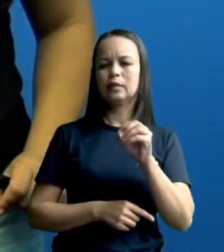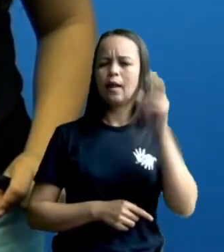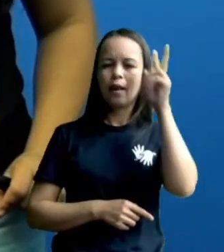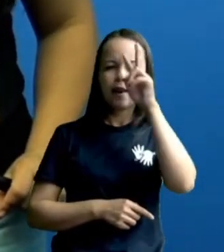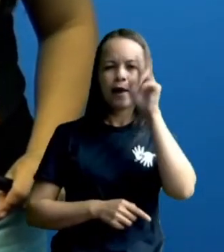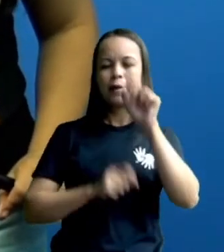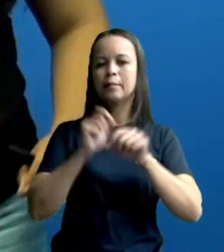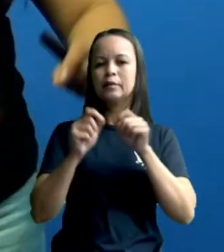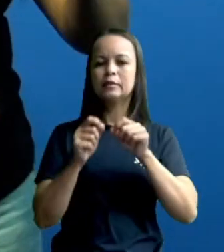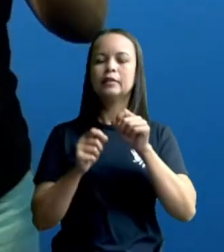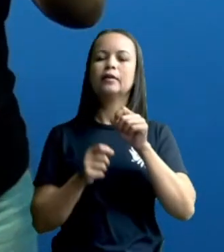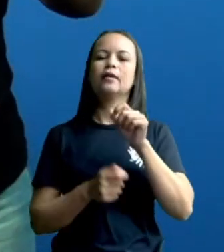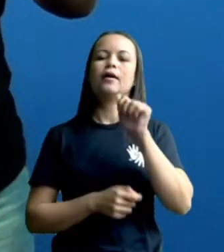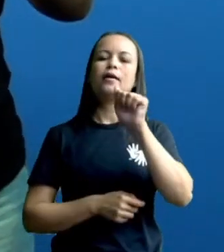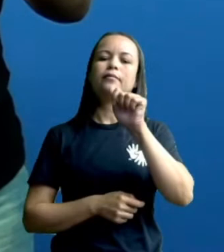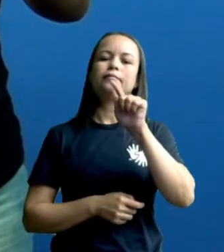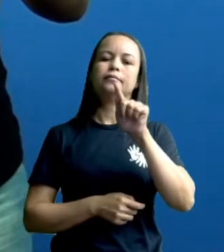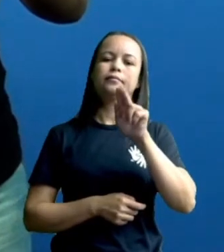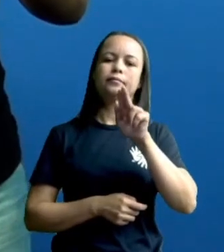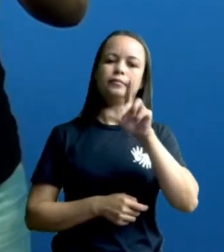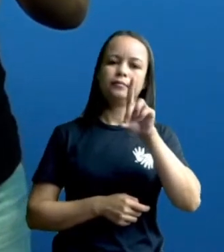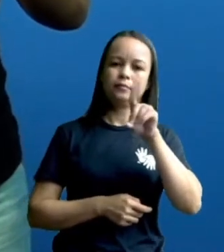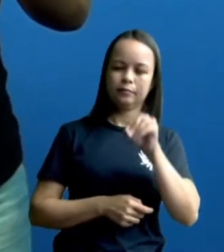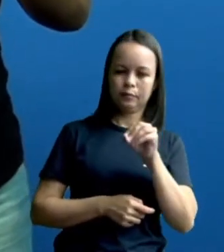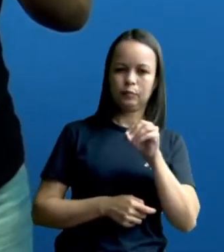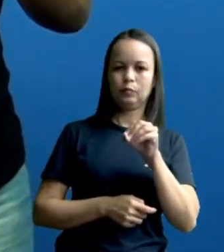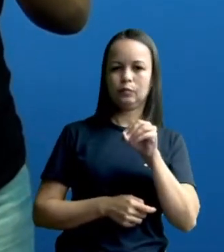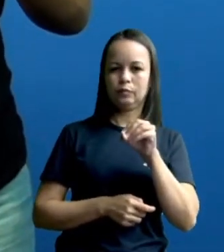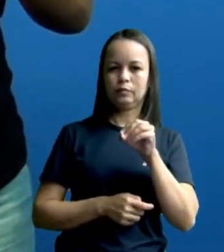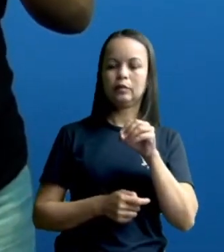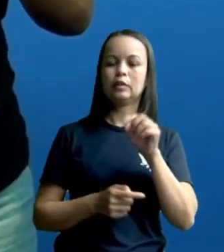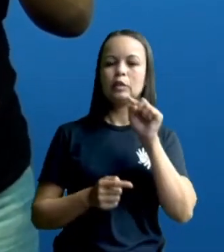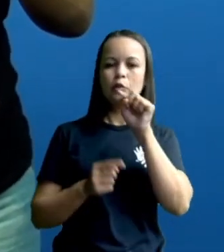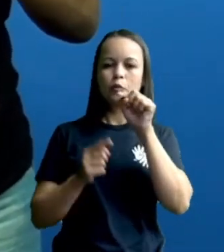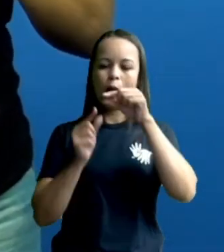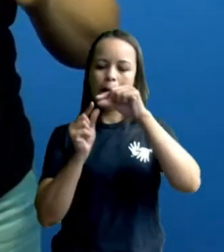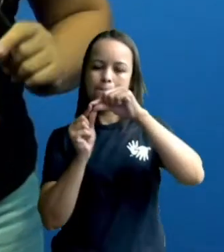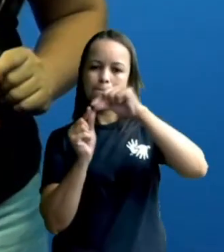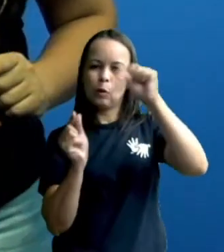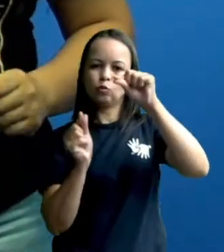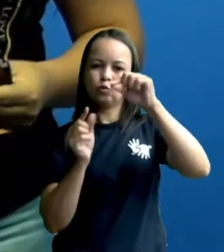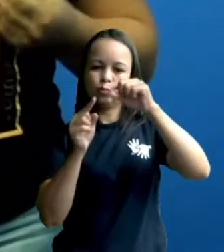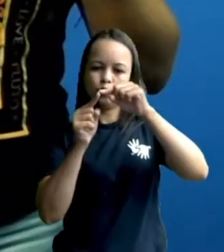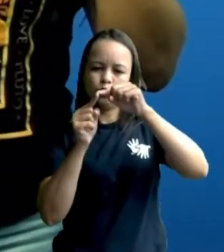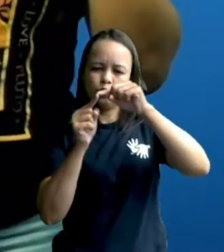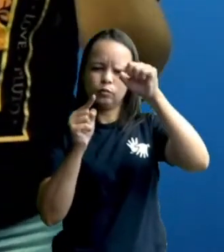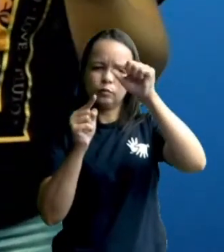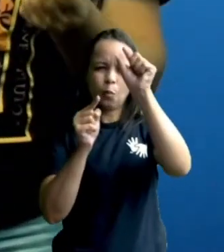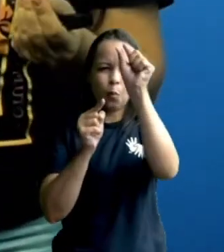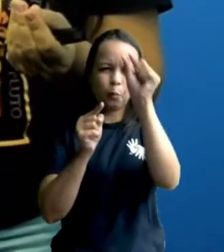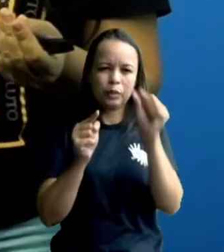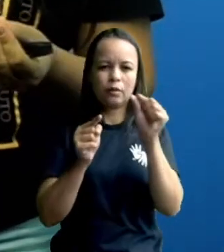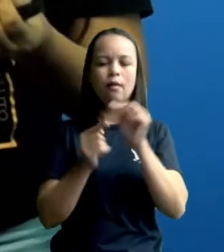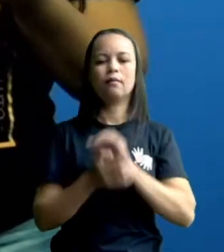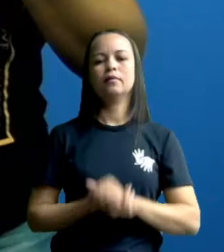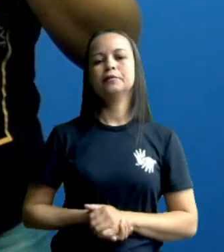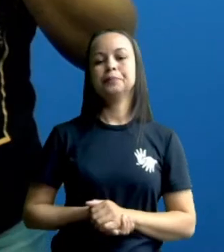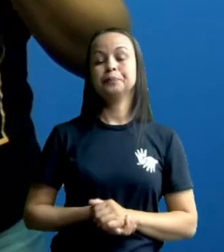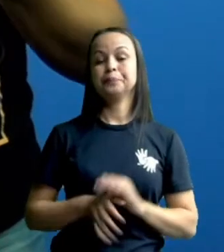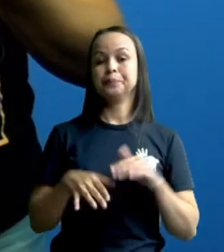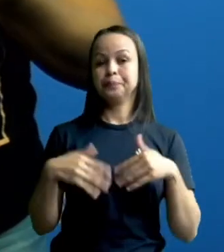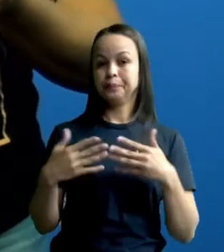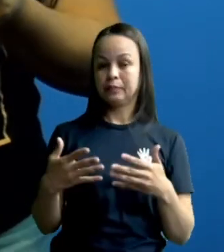de agudo. Agudo é pontudo, tá certo? Então, um